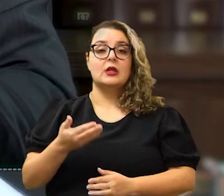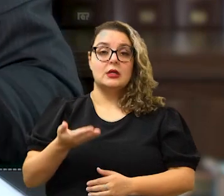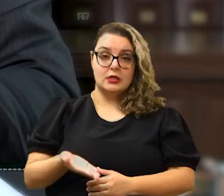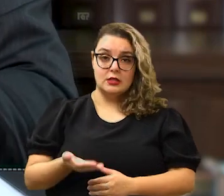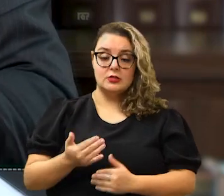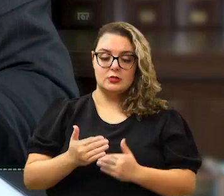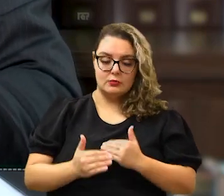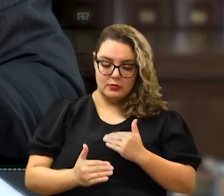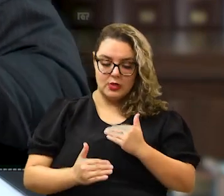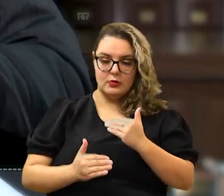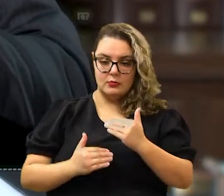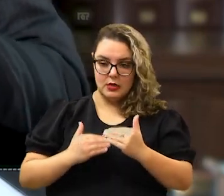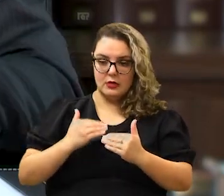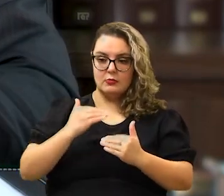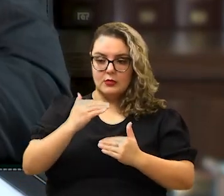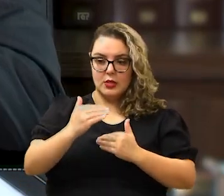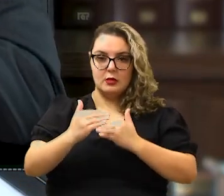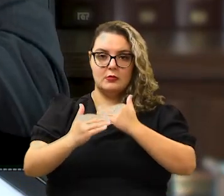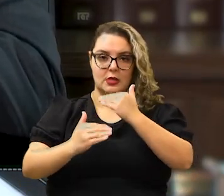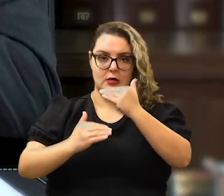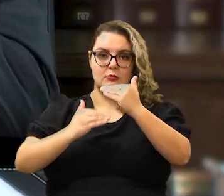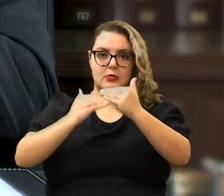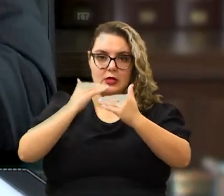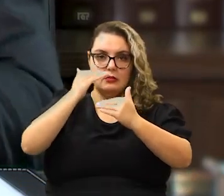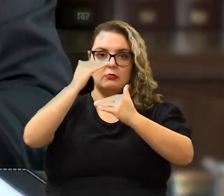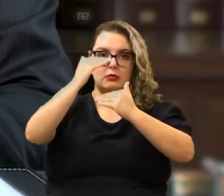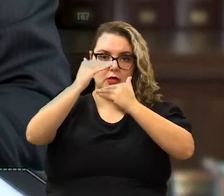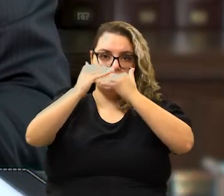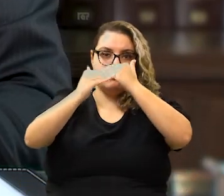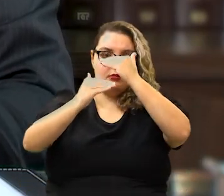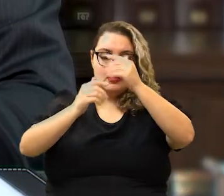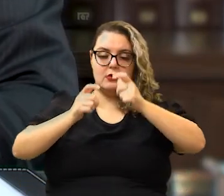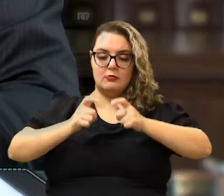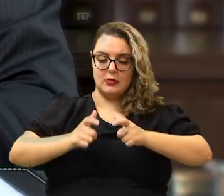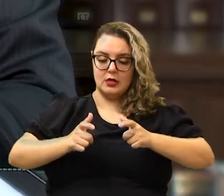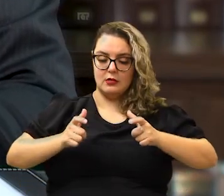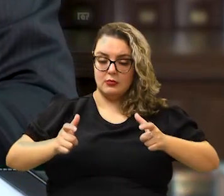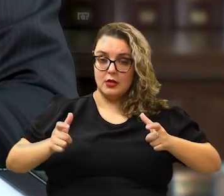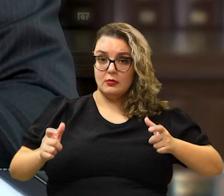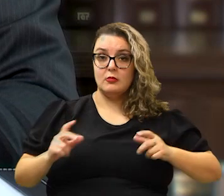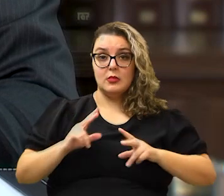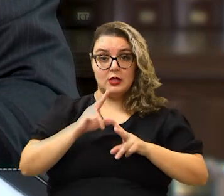imperativas, decisões de reis, imperadores,